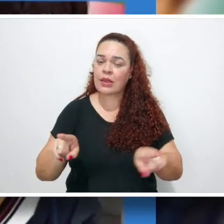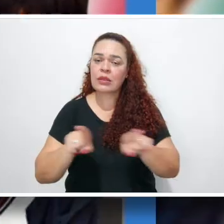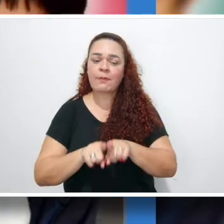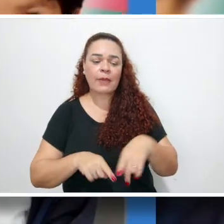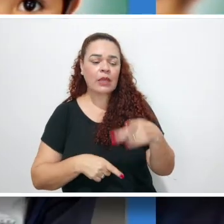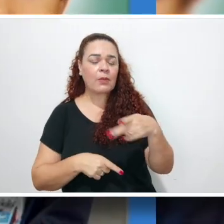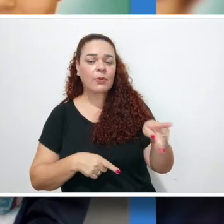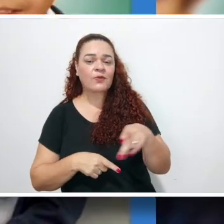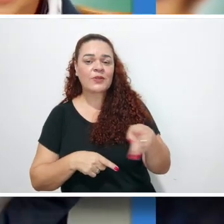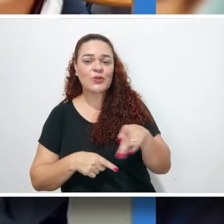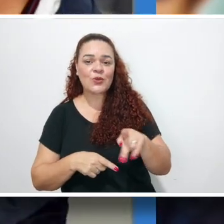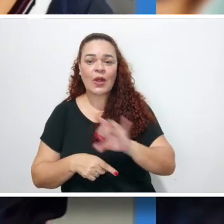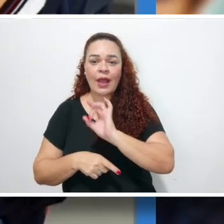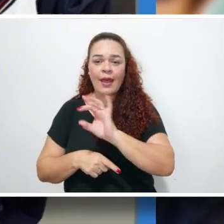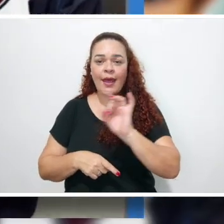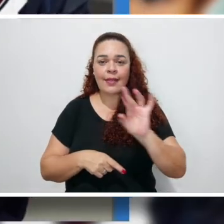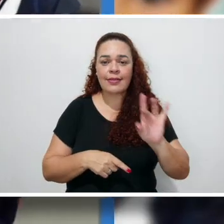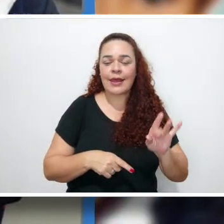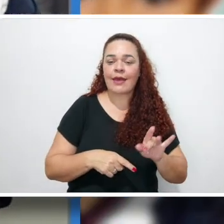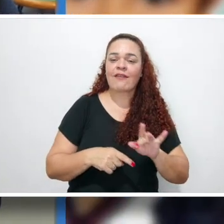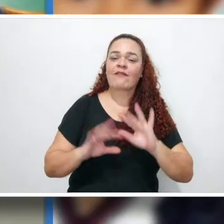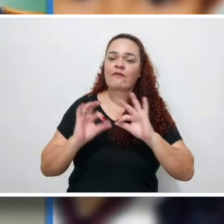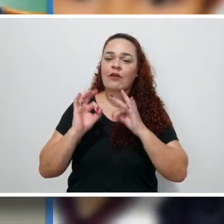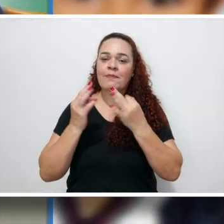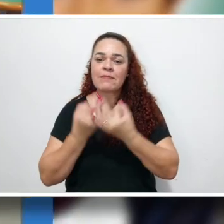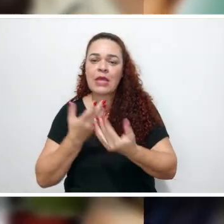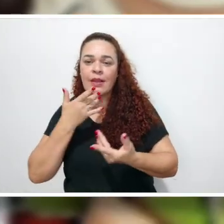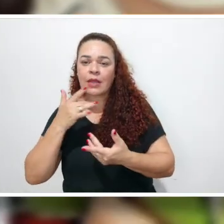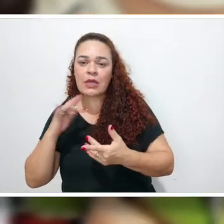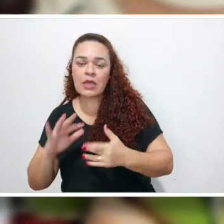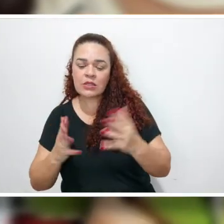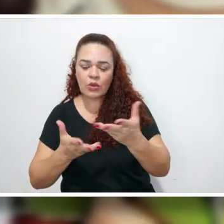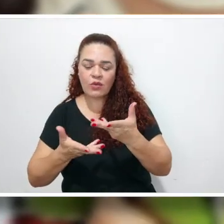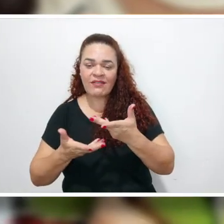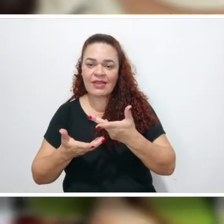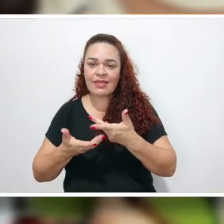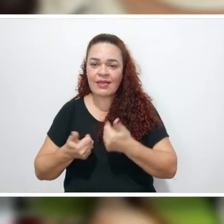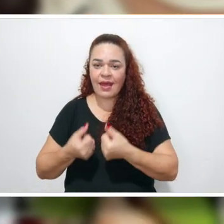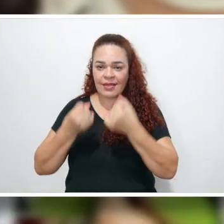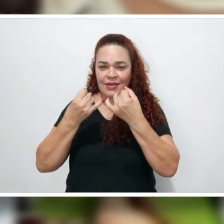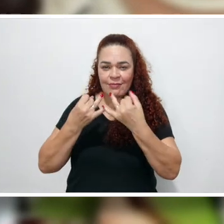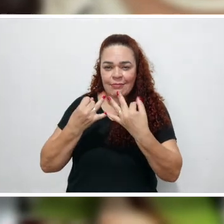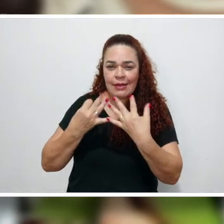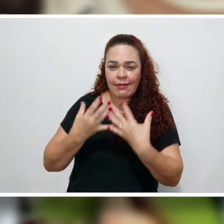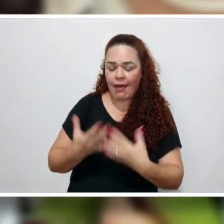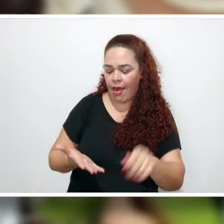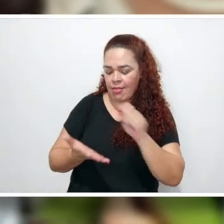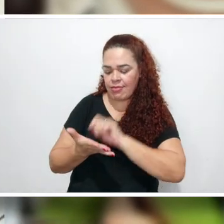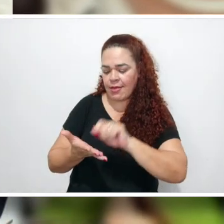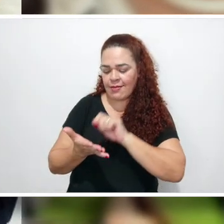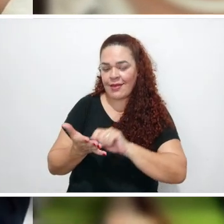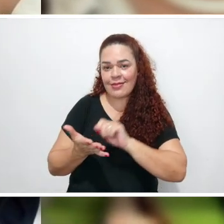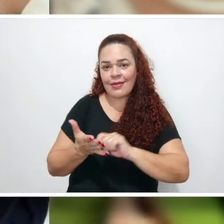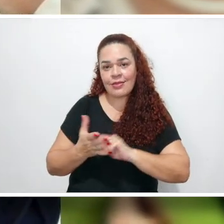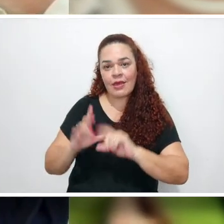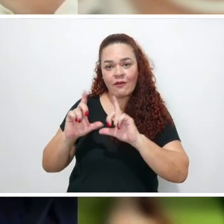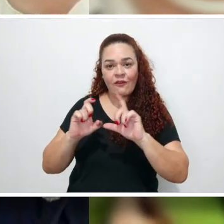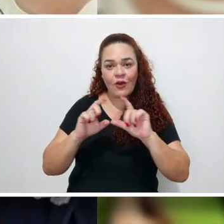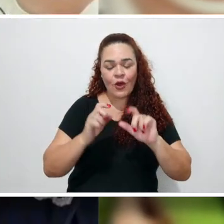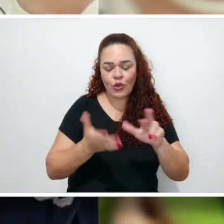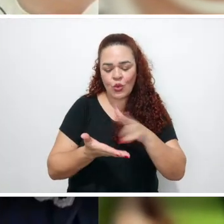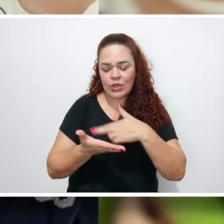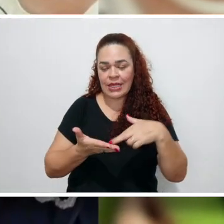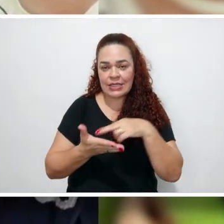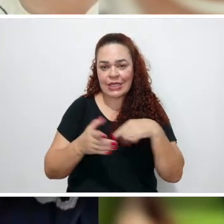crianças e também da professora. Cada criança, cada família é convidada a contar, através da escrita,